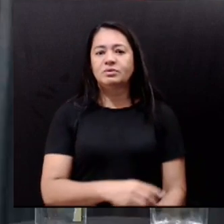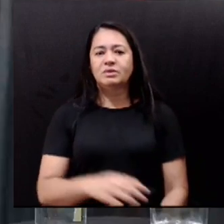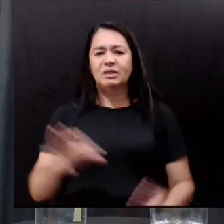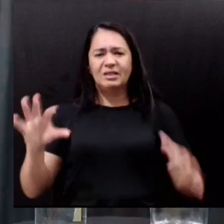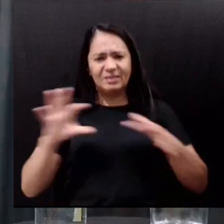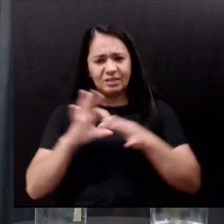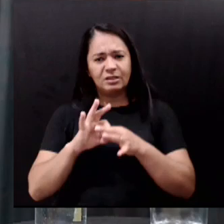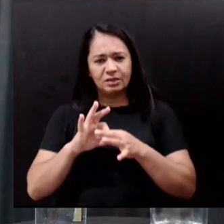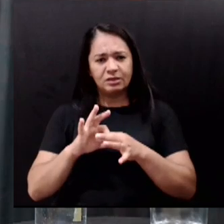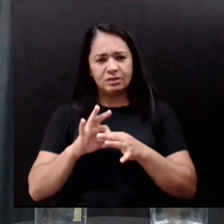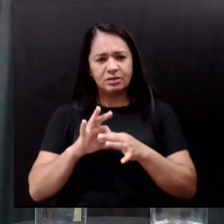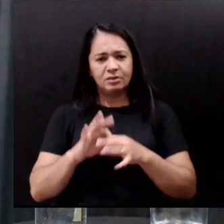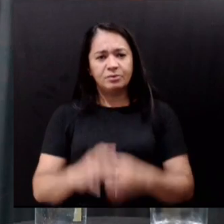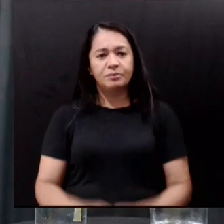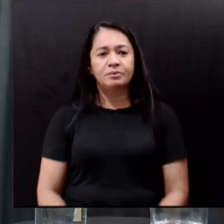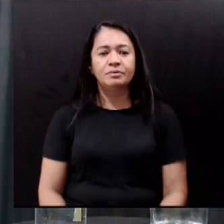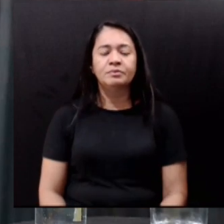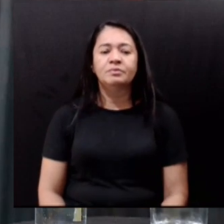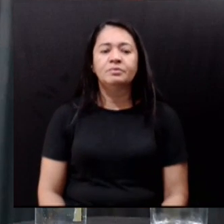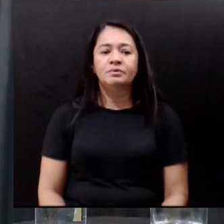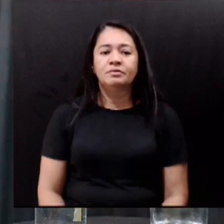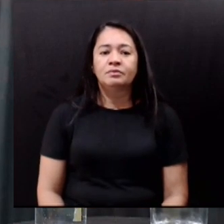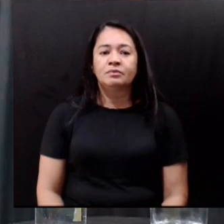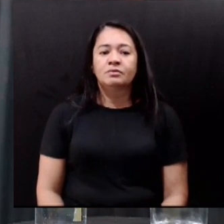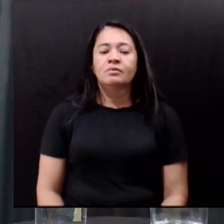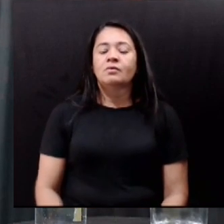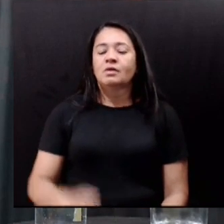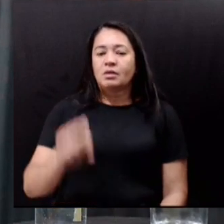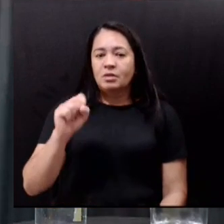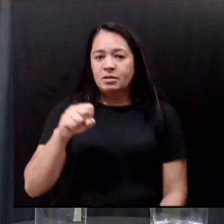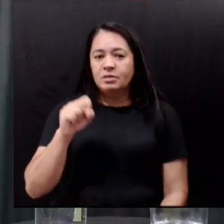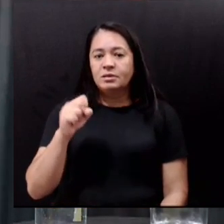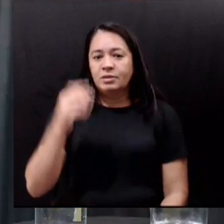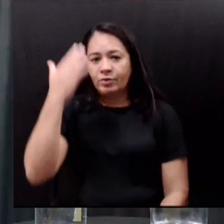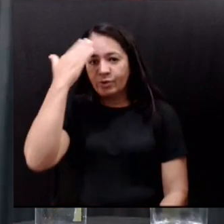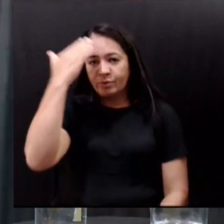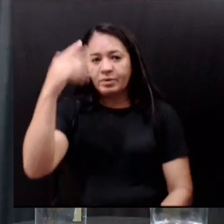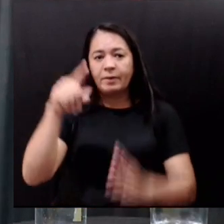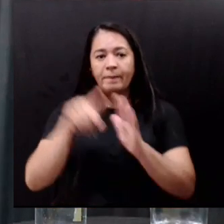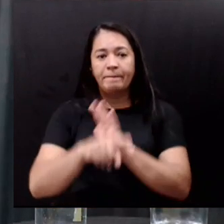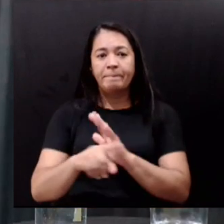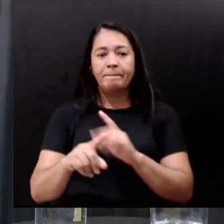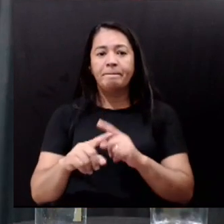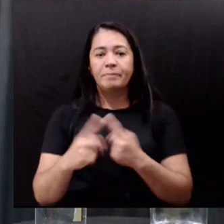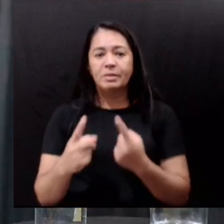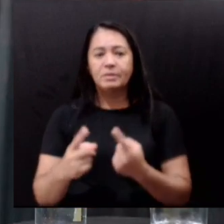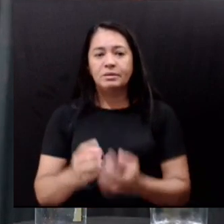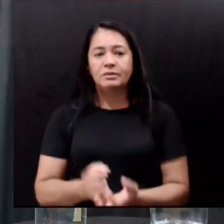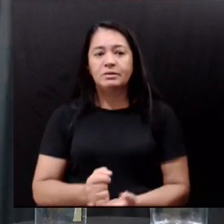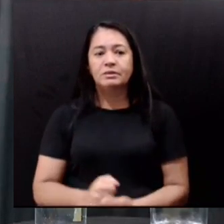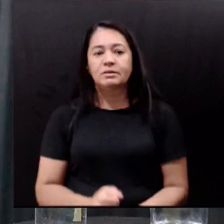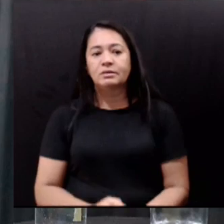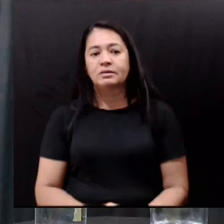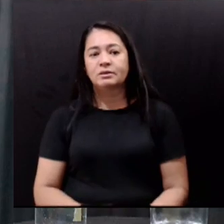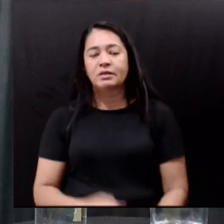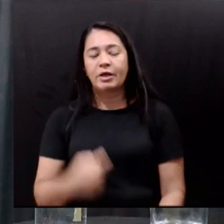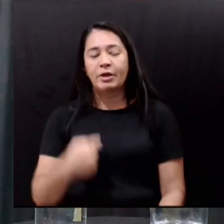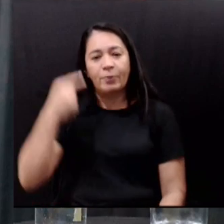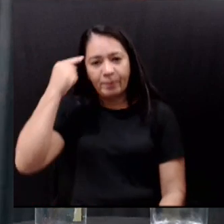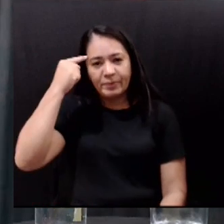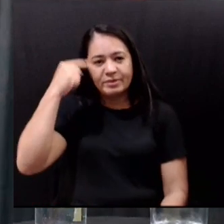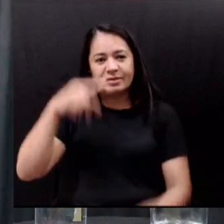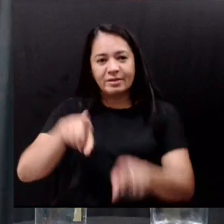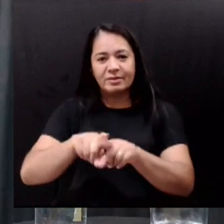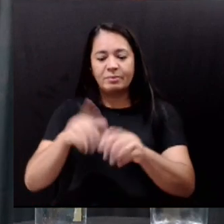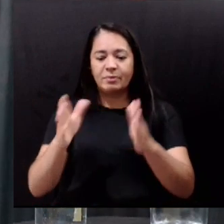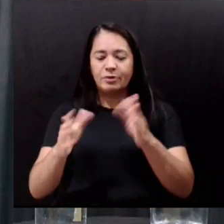importante. Verdade, Gustavo, muito obrigada pela sua pergunta, extremamente pertinente, né? E eu também pensei nessa questão da pandemia, né? Eu